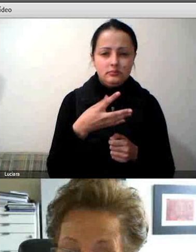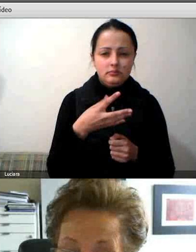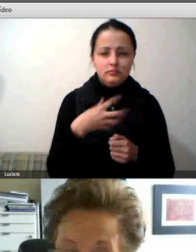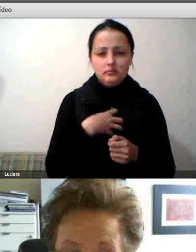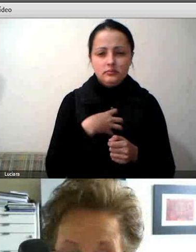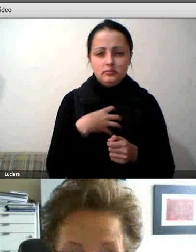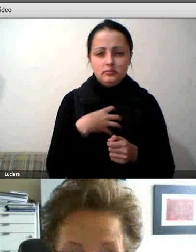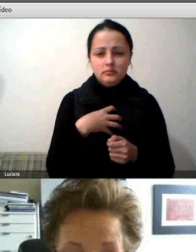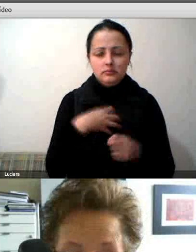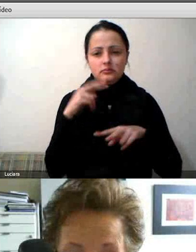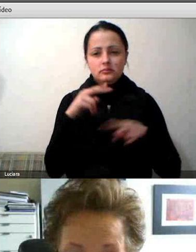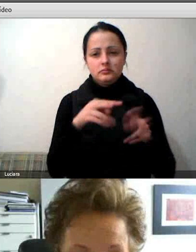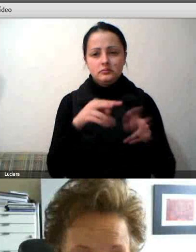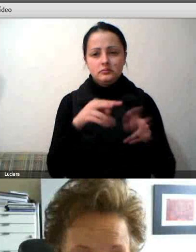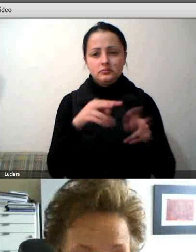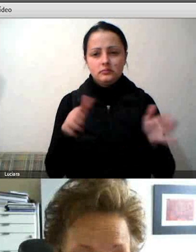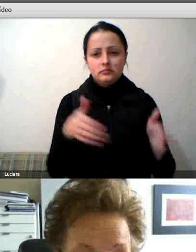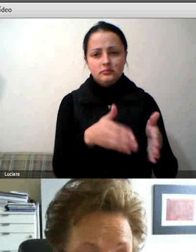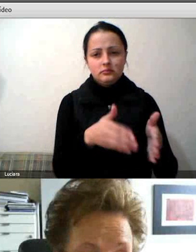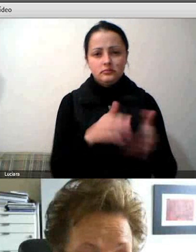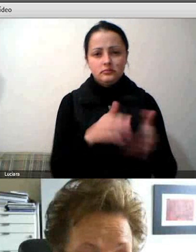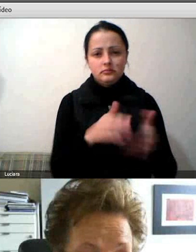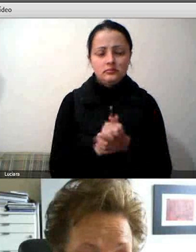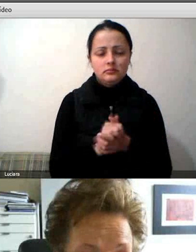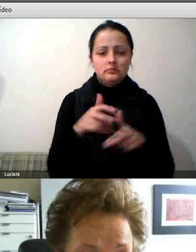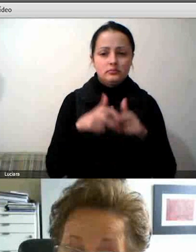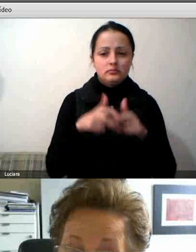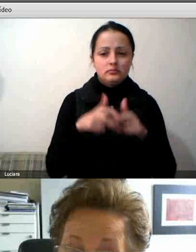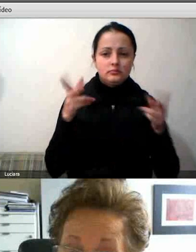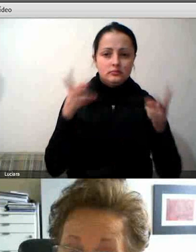porque ele chega a explicar